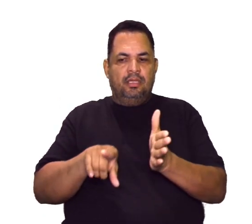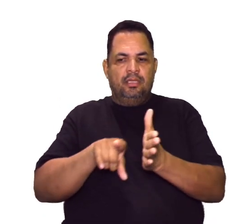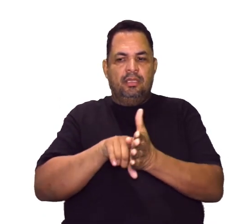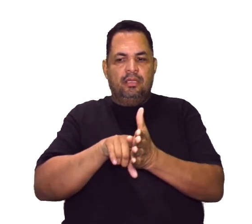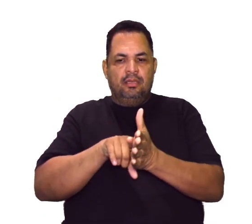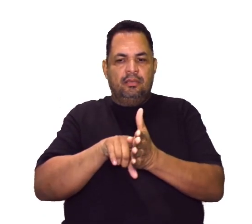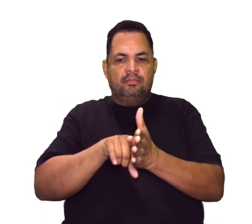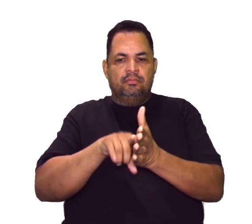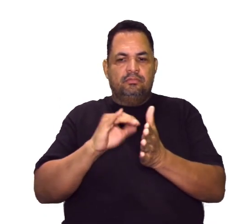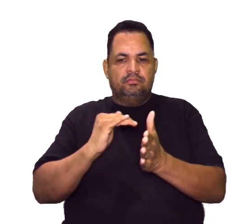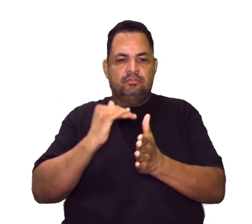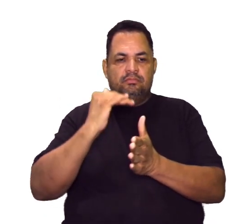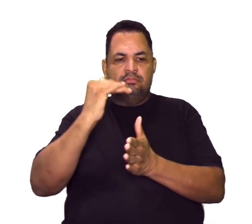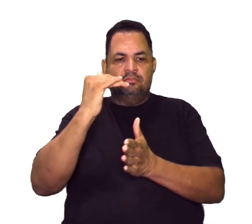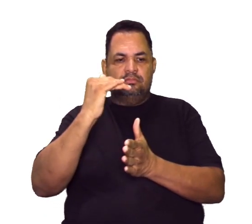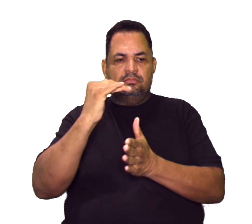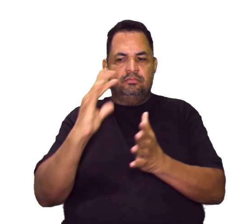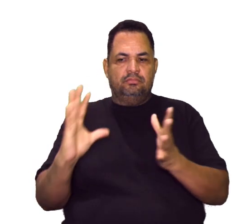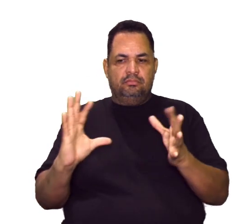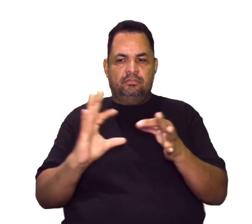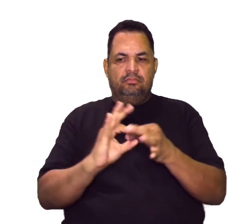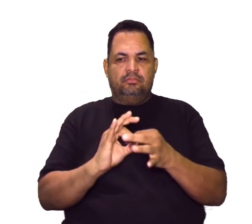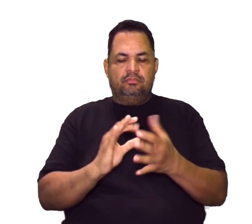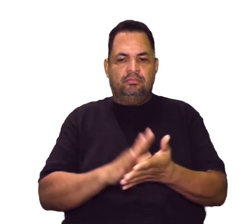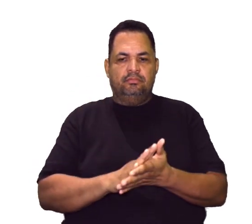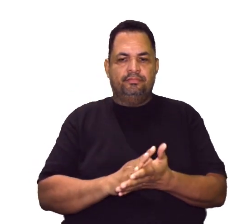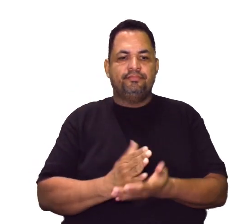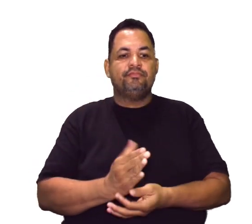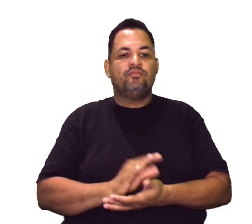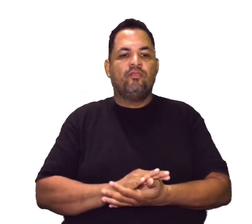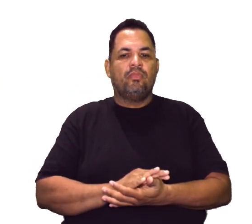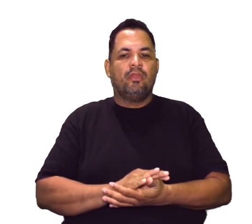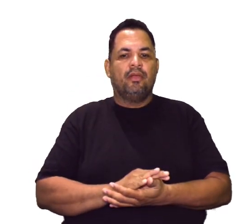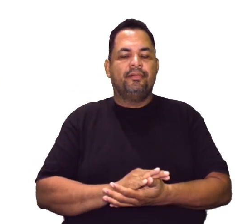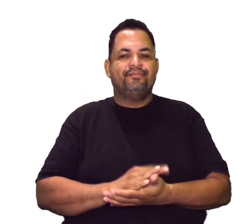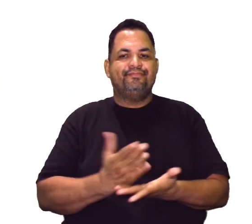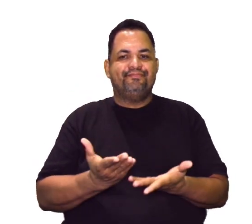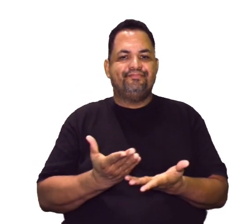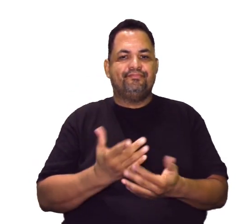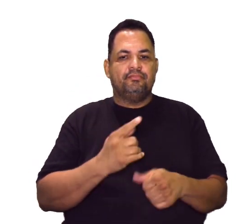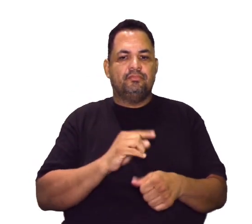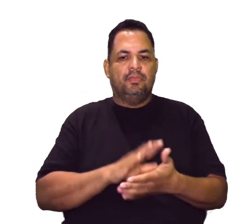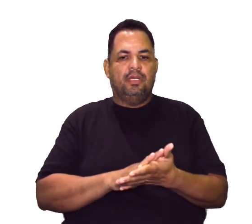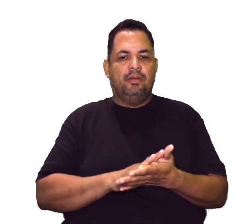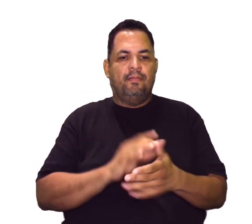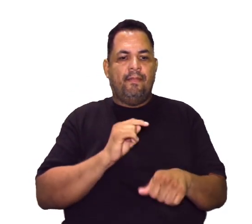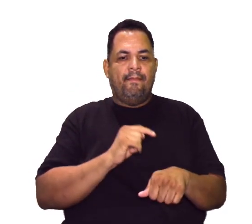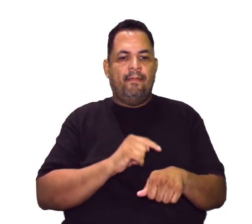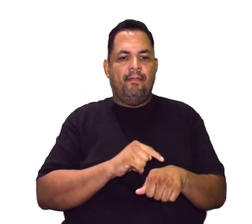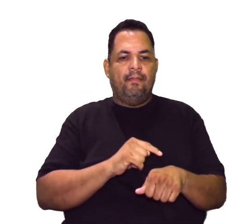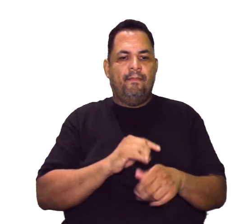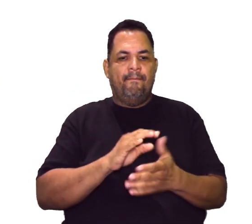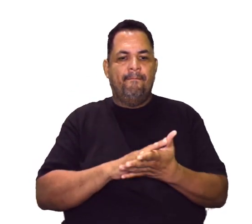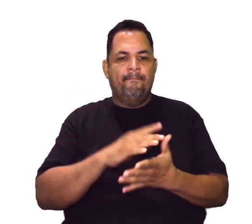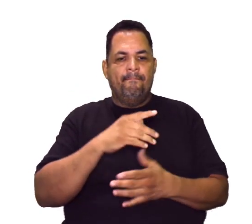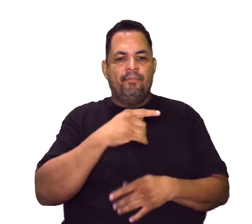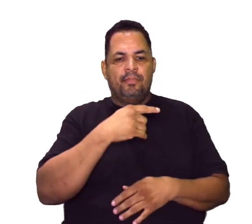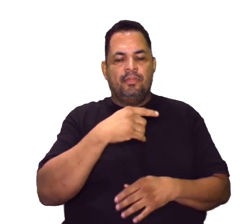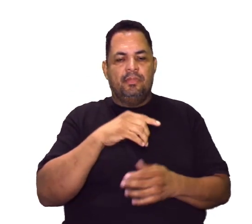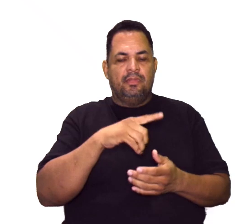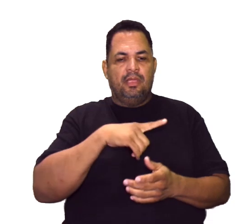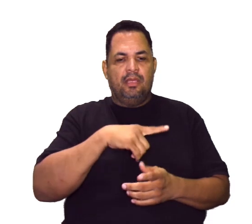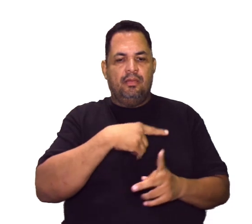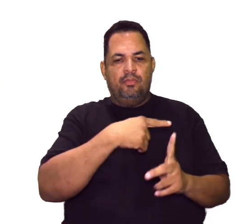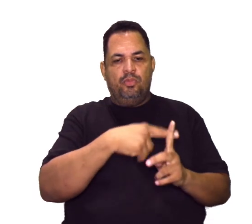eletronegativo desta ligação. Tá joia? Então, fala de momento polar. Se apresentar